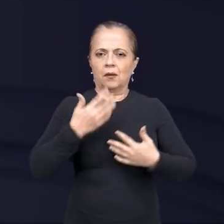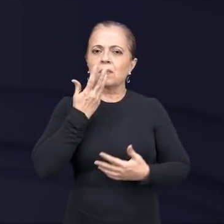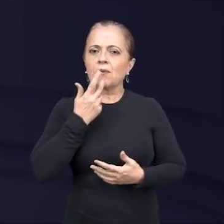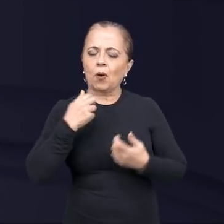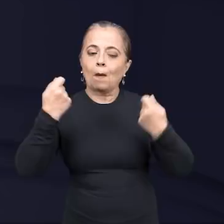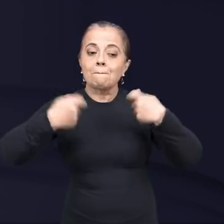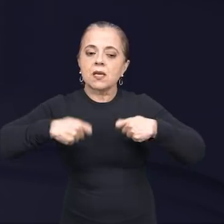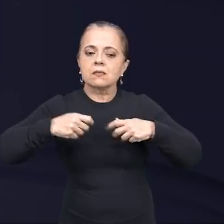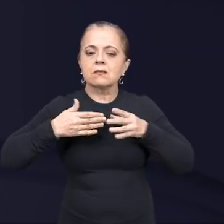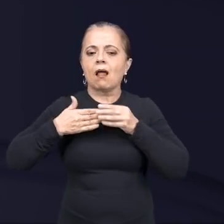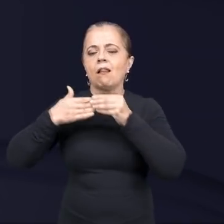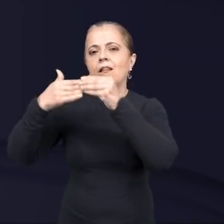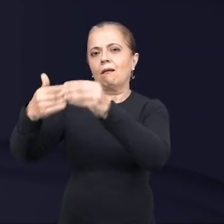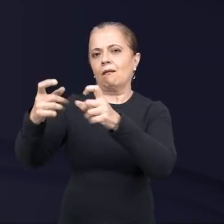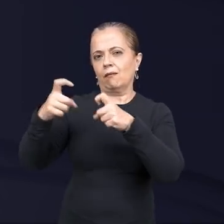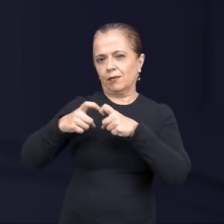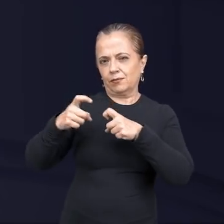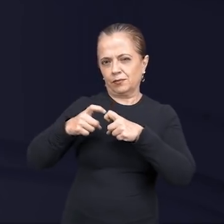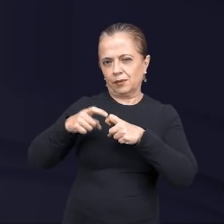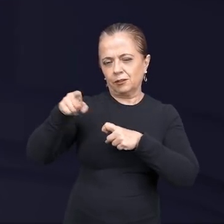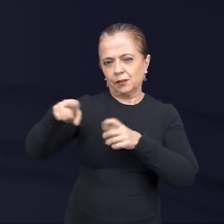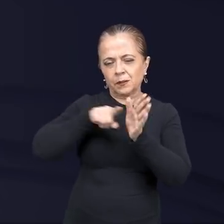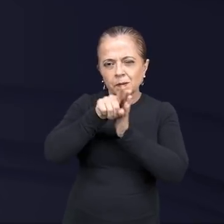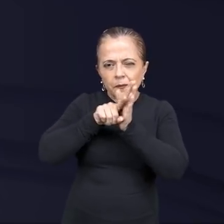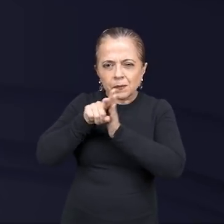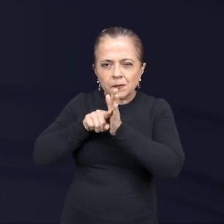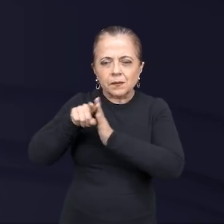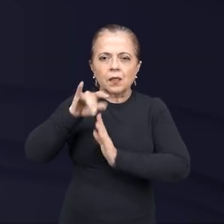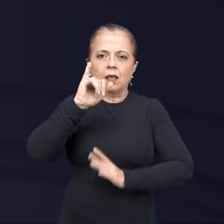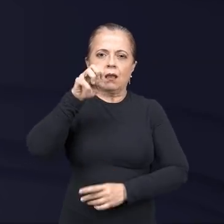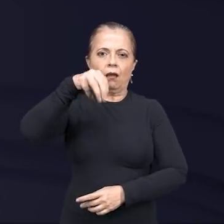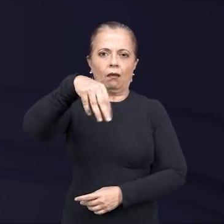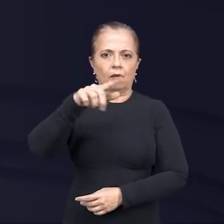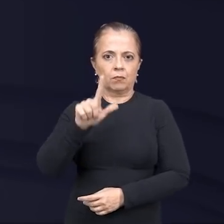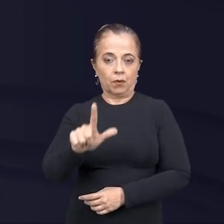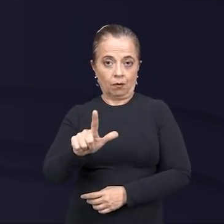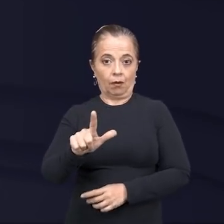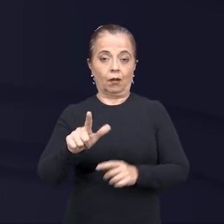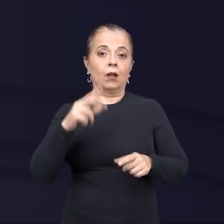teria que ser periciado. Esse investigado